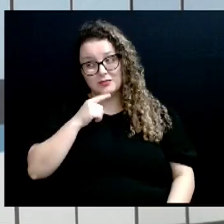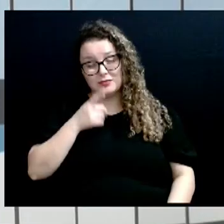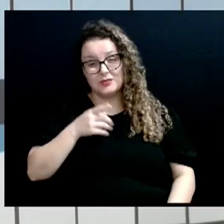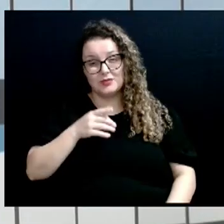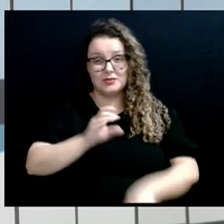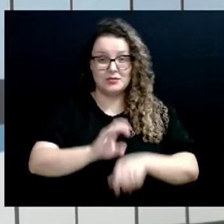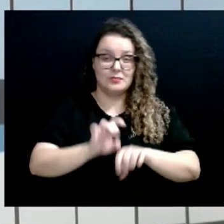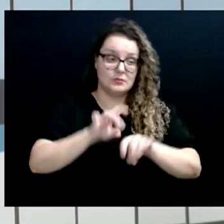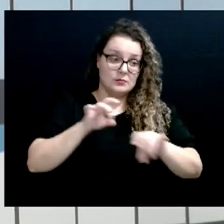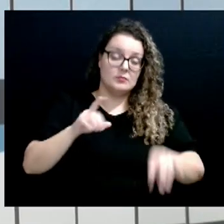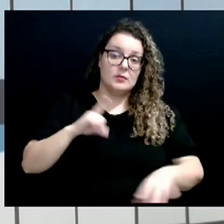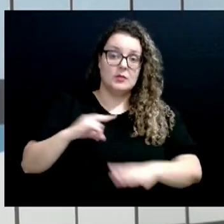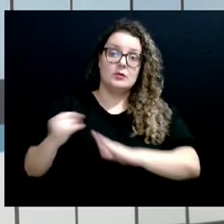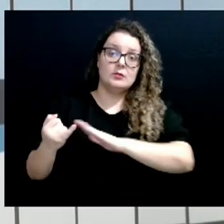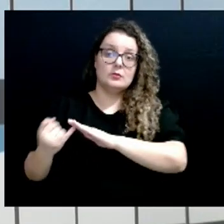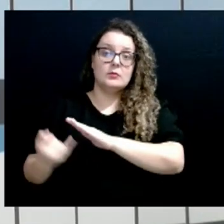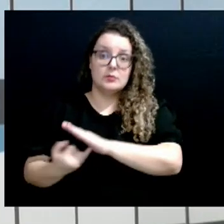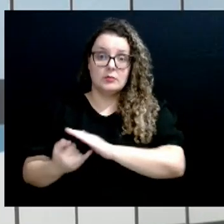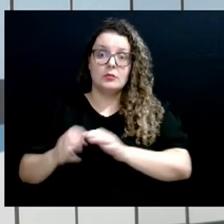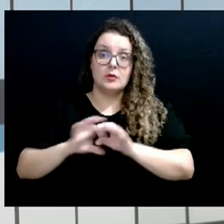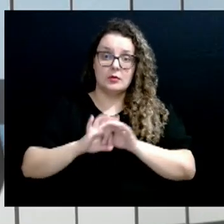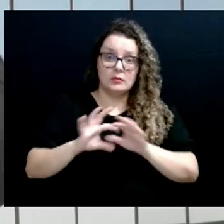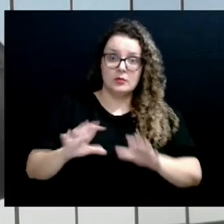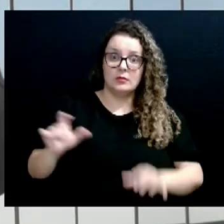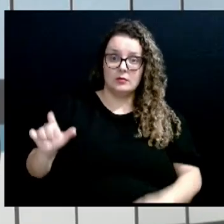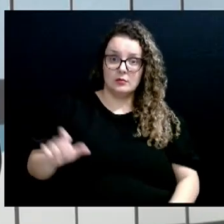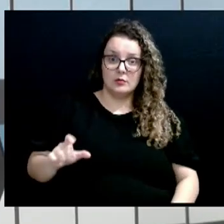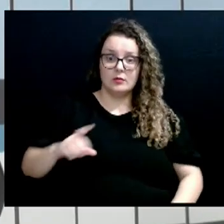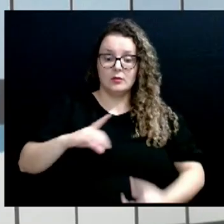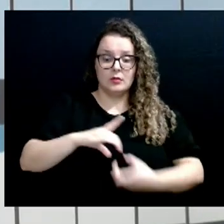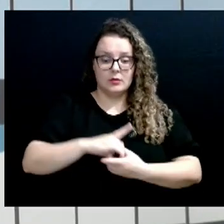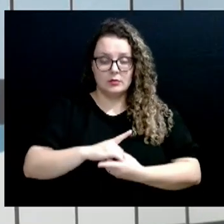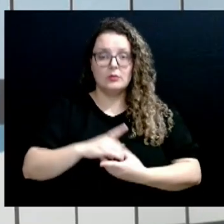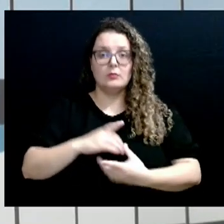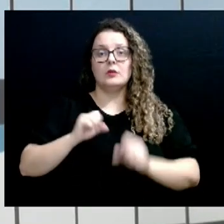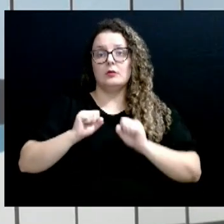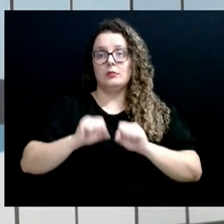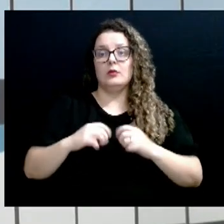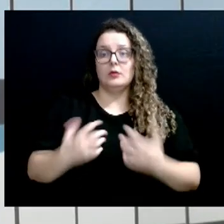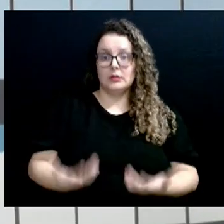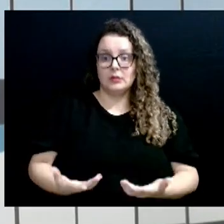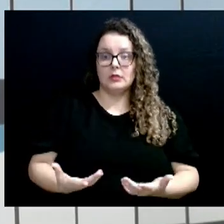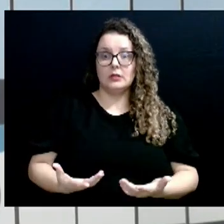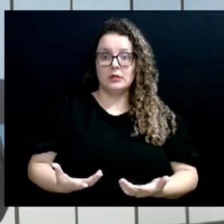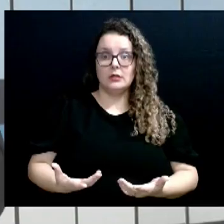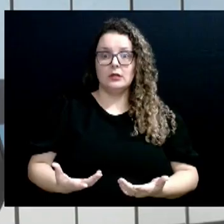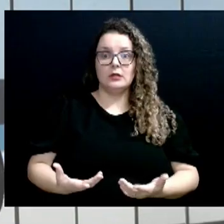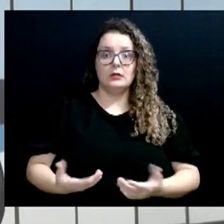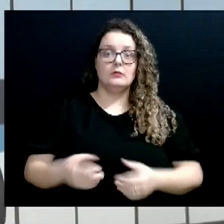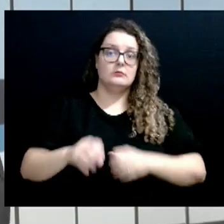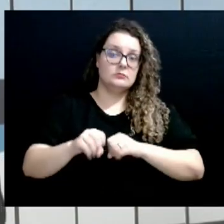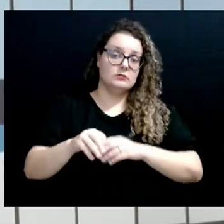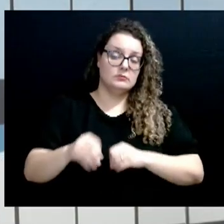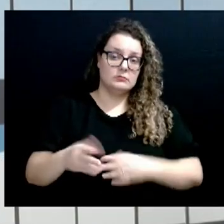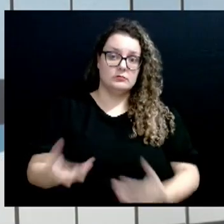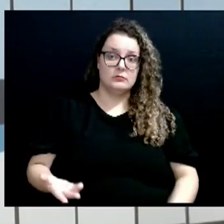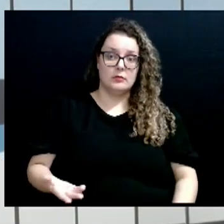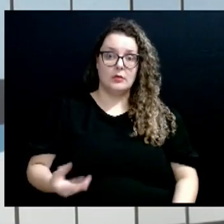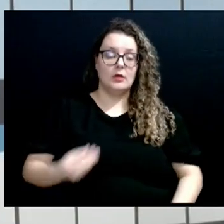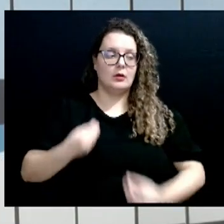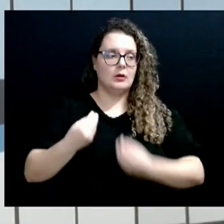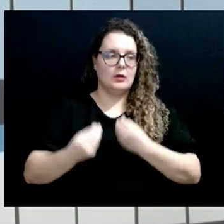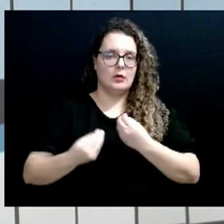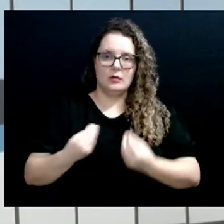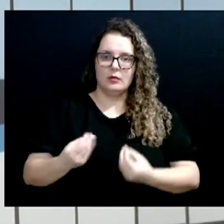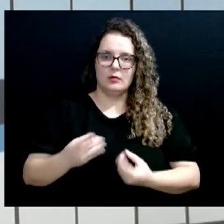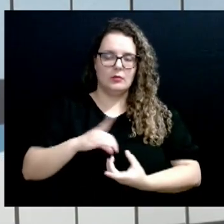instrutor que vai ter autorização, credenciamento do Detran para poder, né, ministrar essas aulas. Agora, como que vai ser isso, eu também não sei,